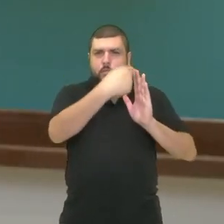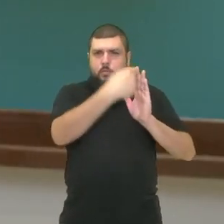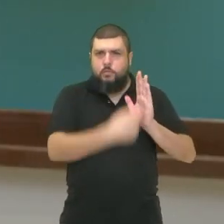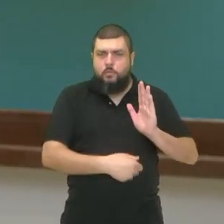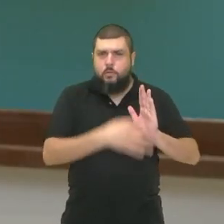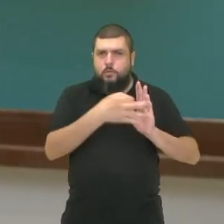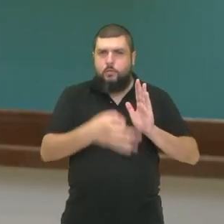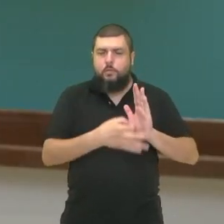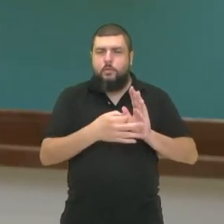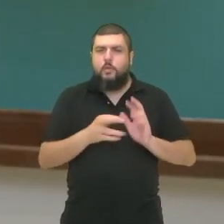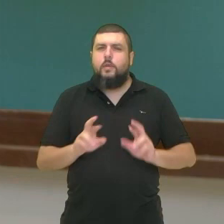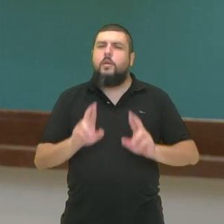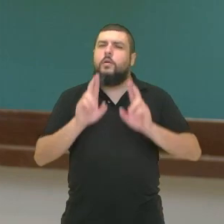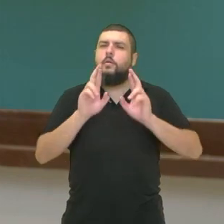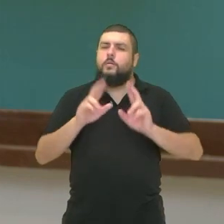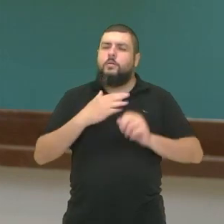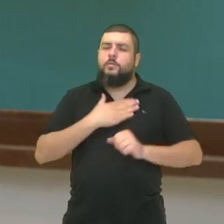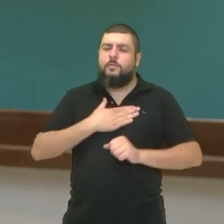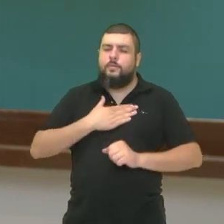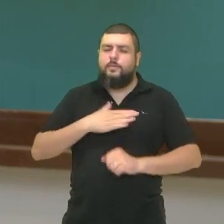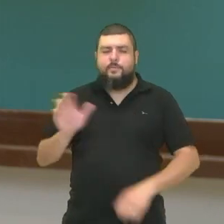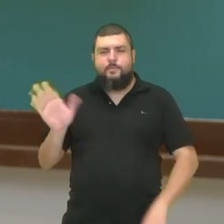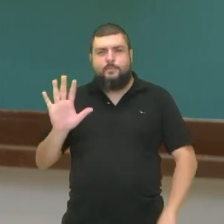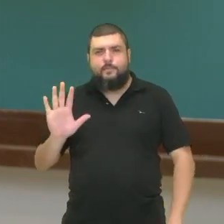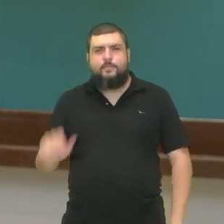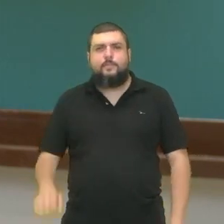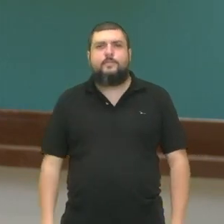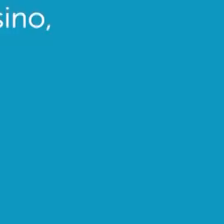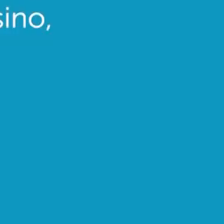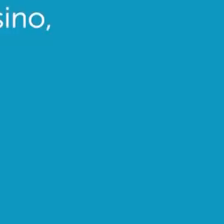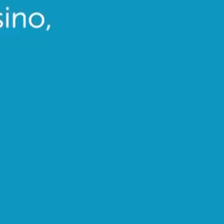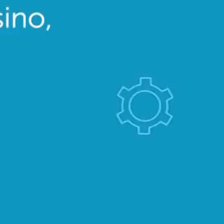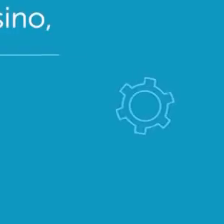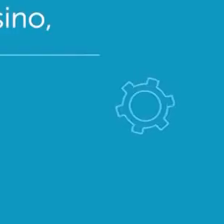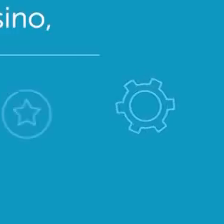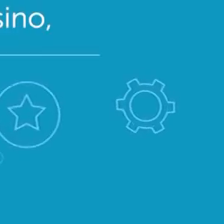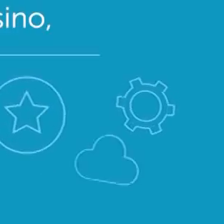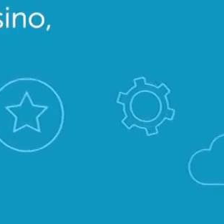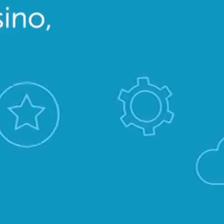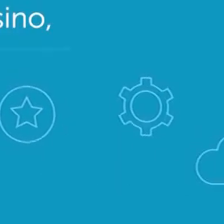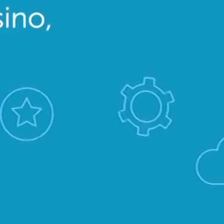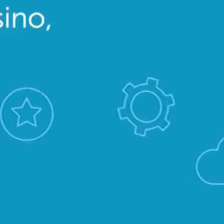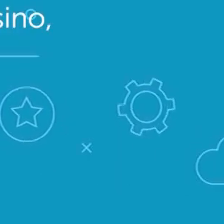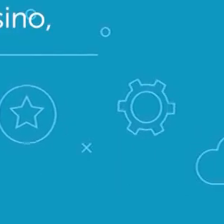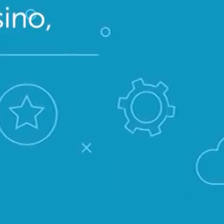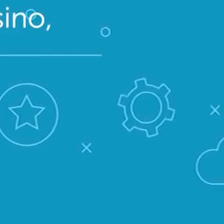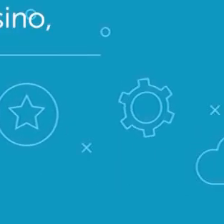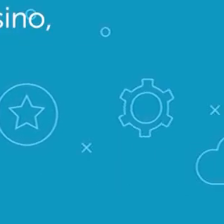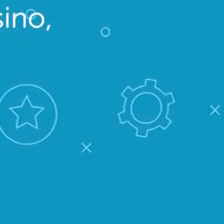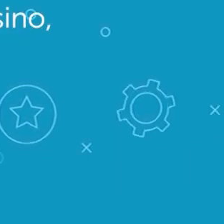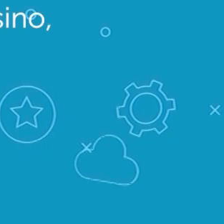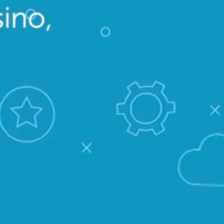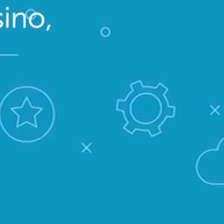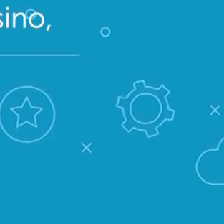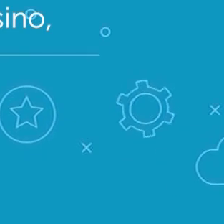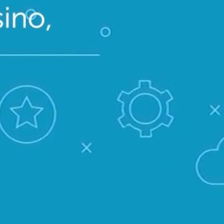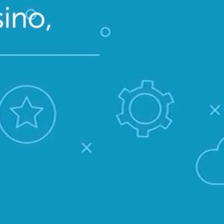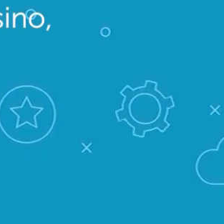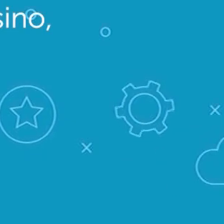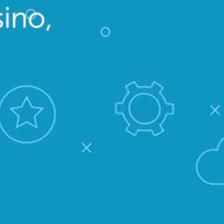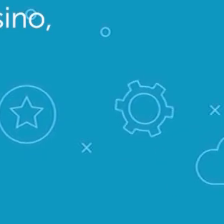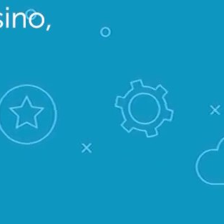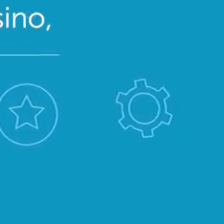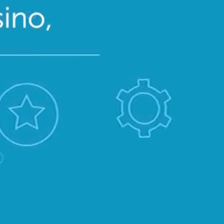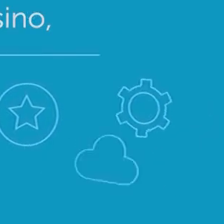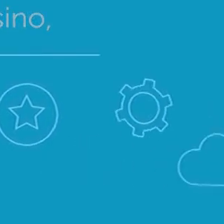argumentativo. Espero que vocês tenham gostado e até breve.